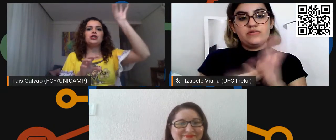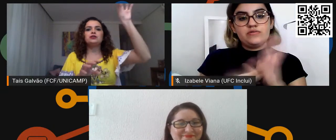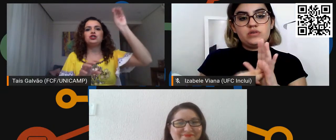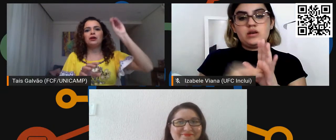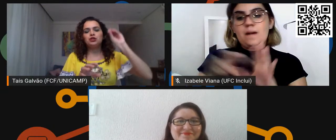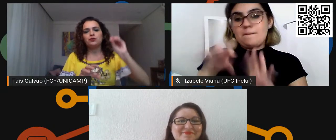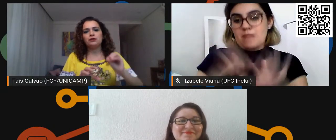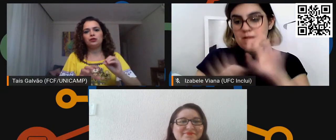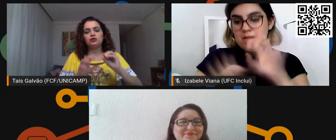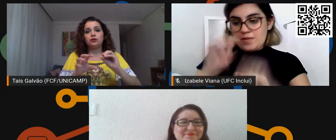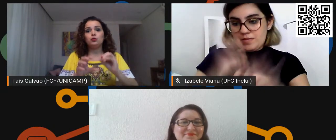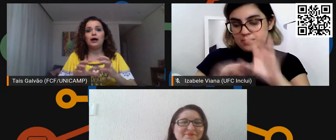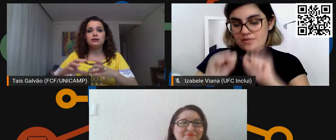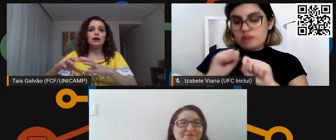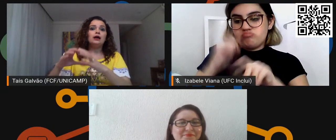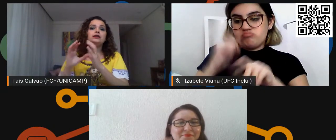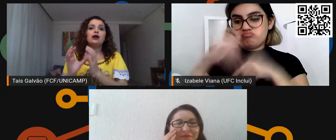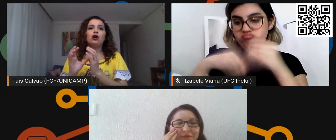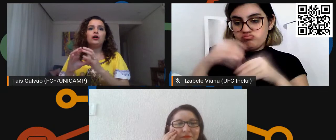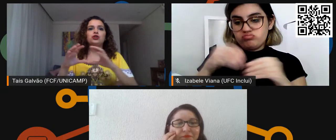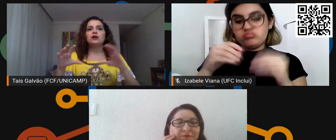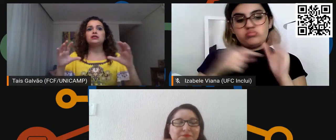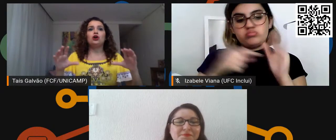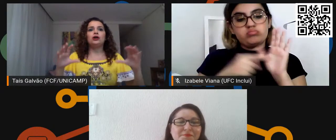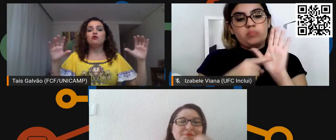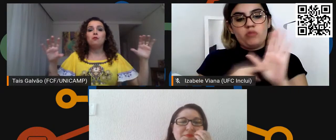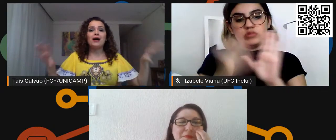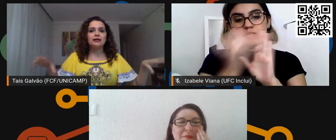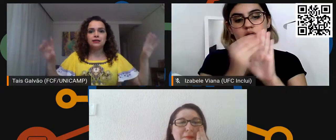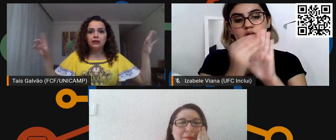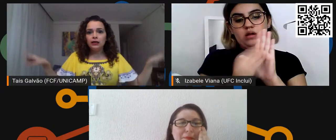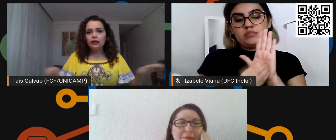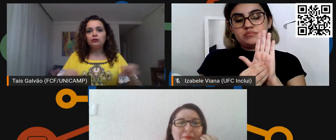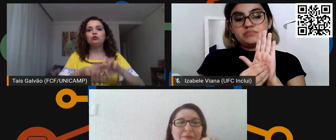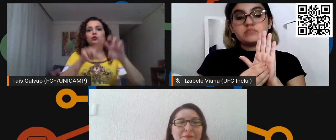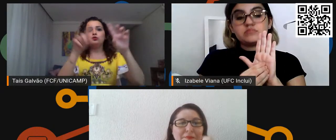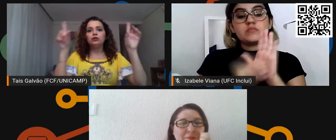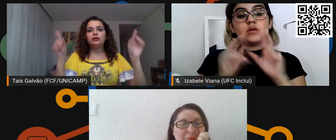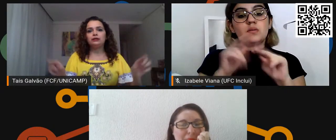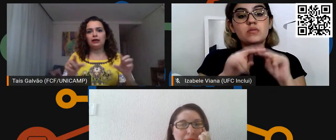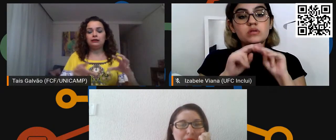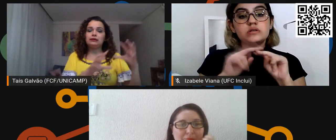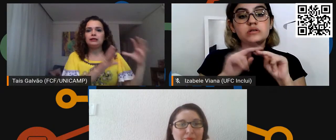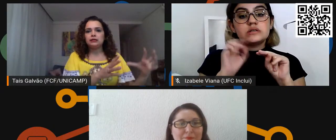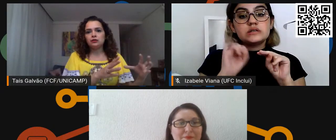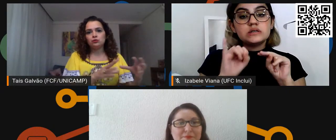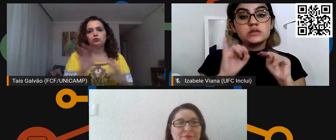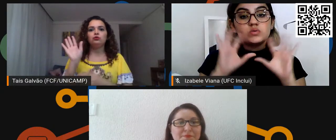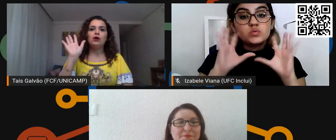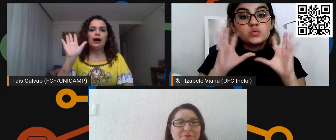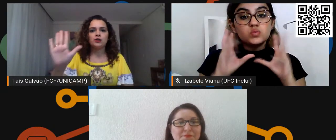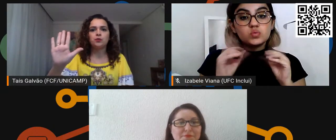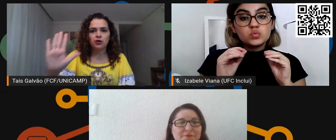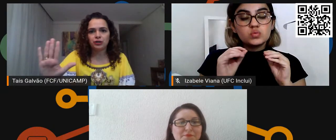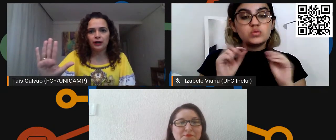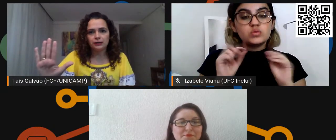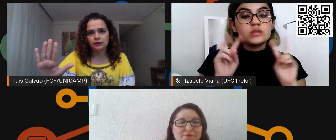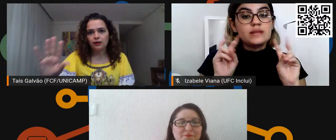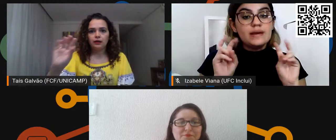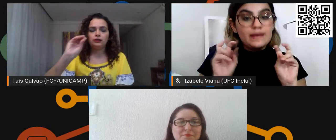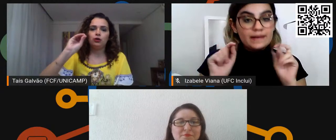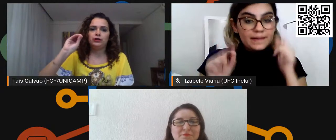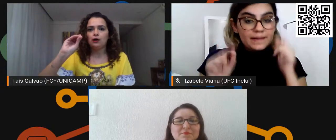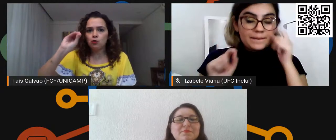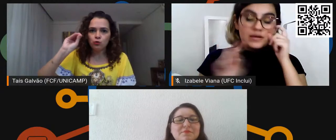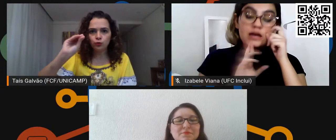Então, eu tinha as estimativas individuais e agora eu digo assim, olha, com base em tudo que tem desse assunto, a resposta é